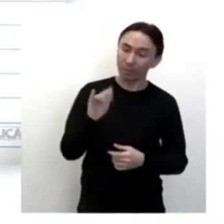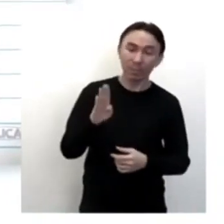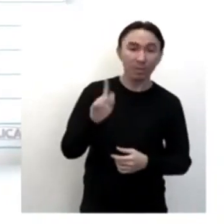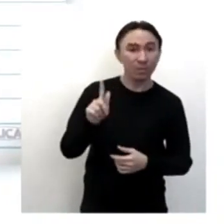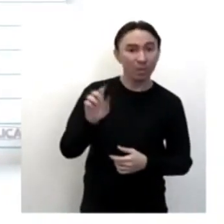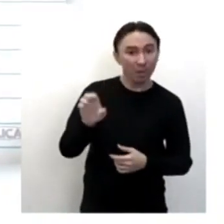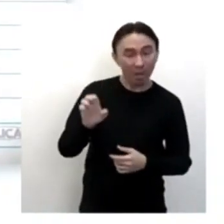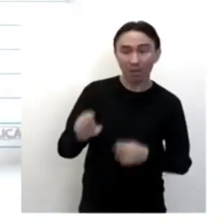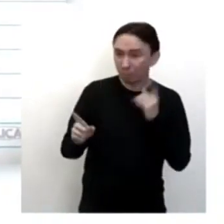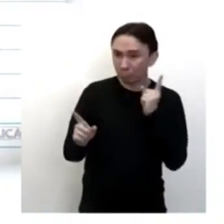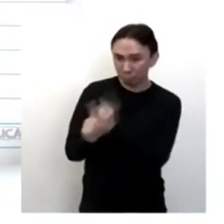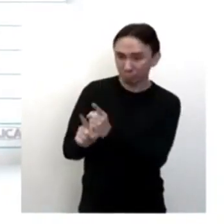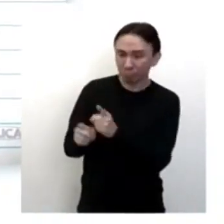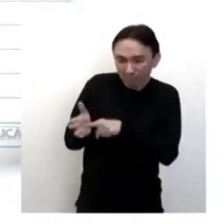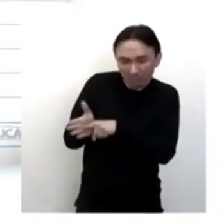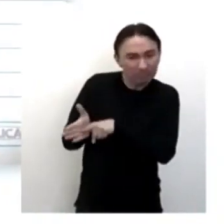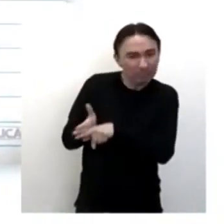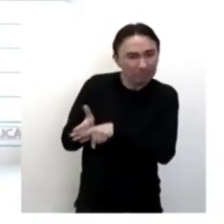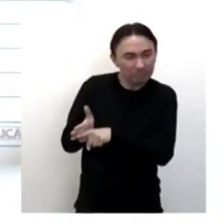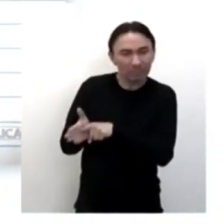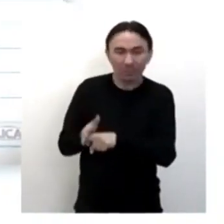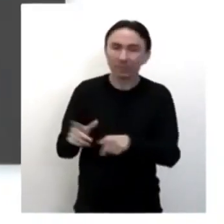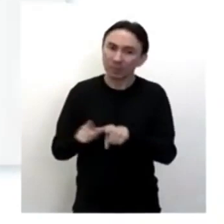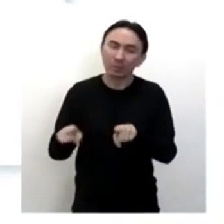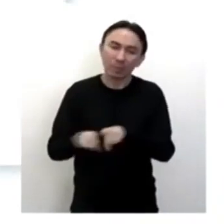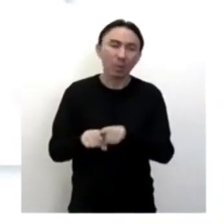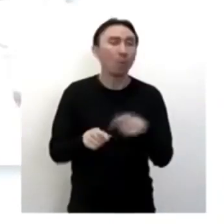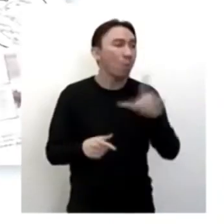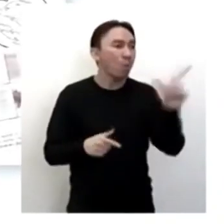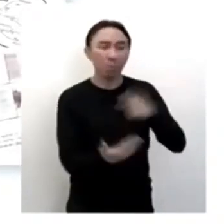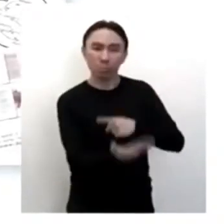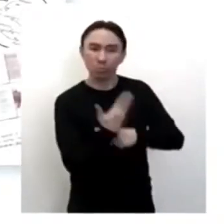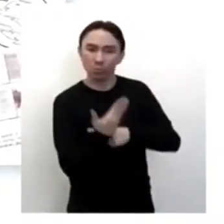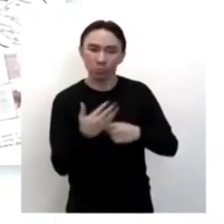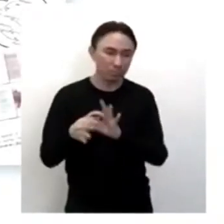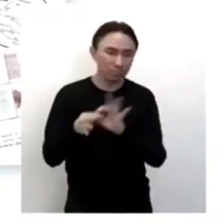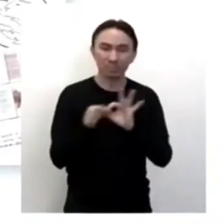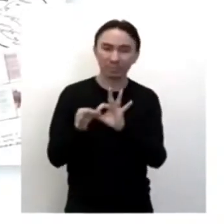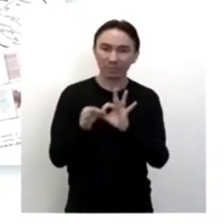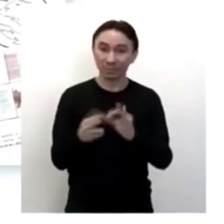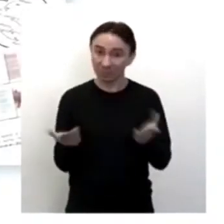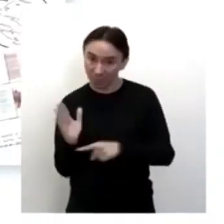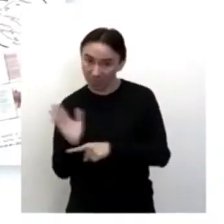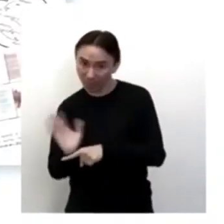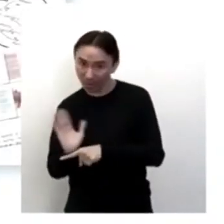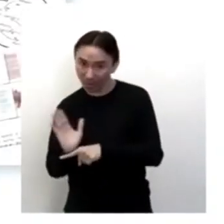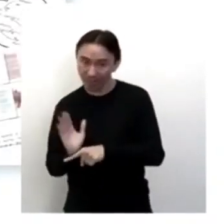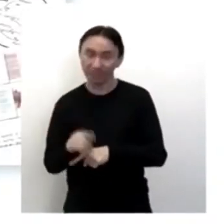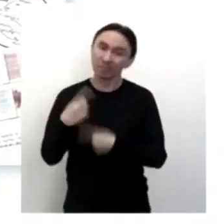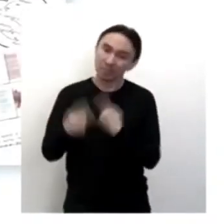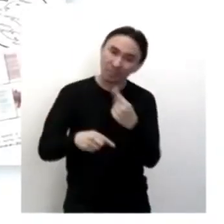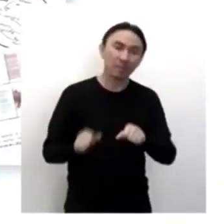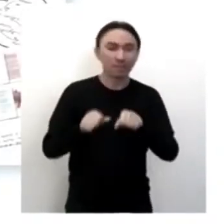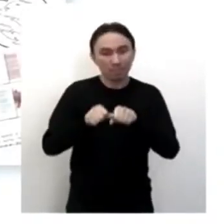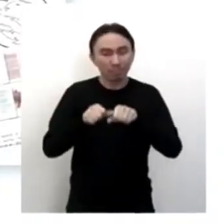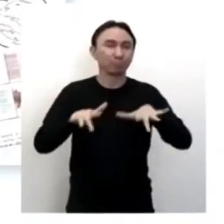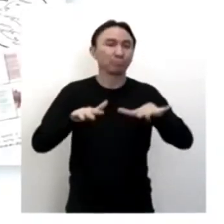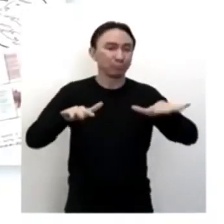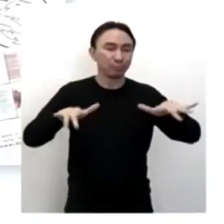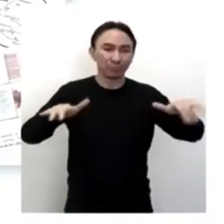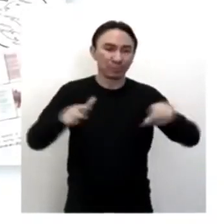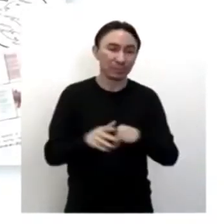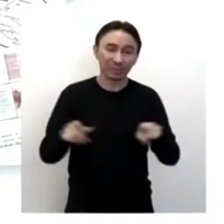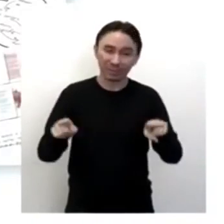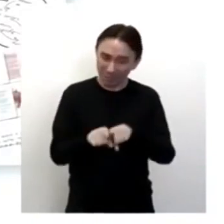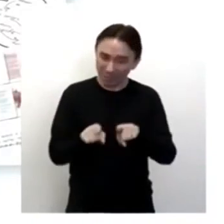muitos outros órgãos que atuaram em colaboração. Por hoje é só. Gostou do vídeo? Então curta e compartilhe. Não deixe também de assinar